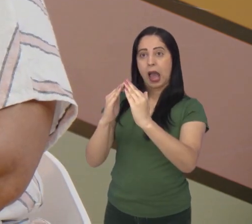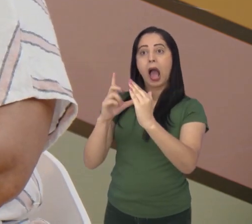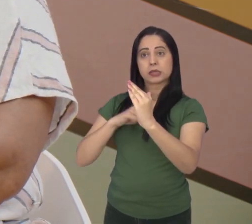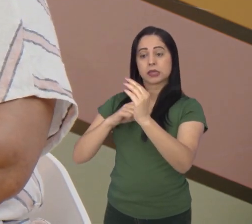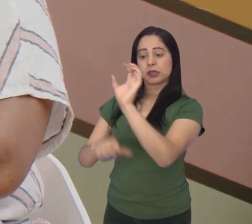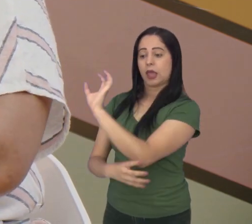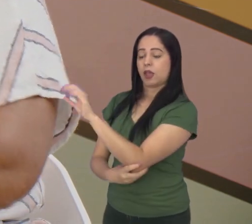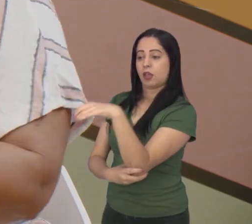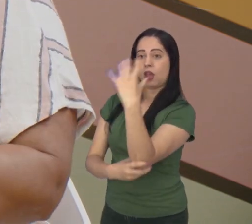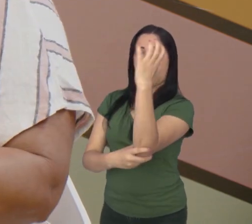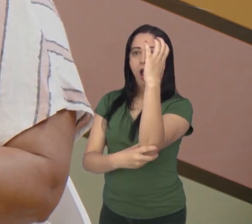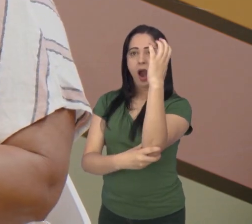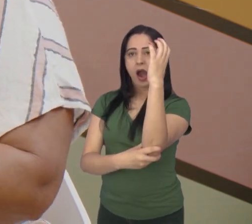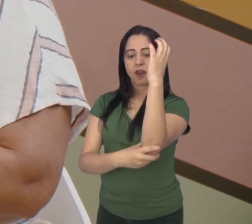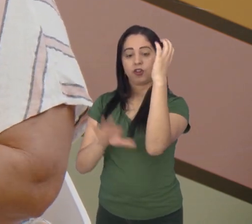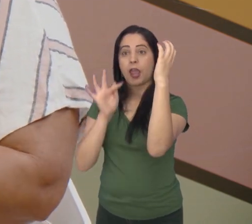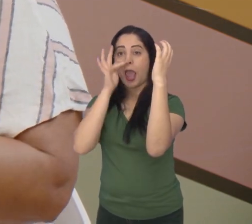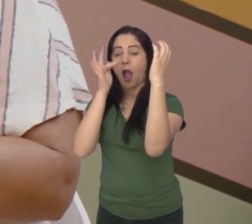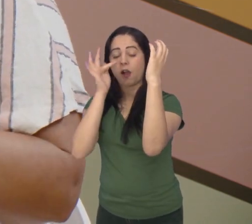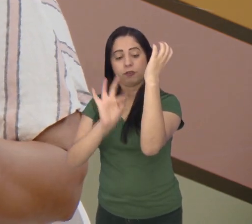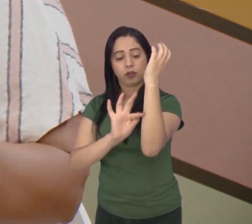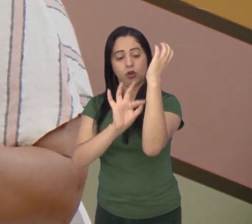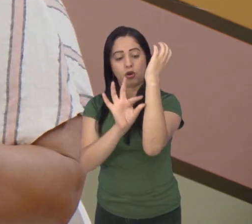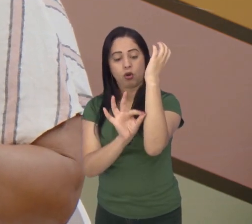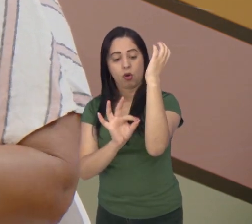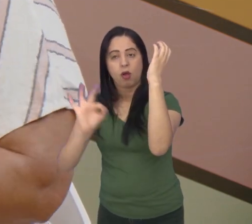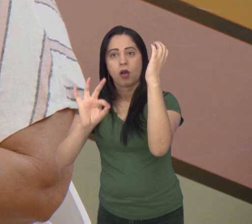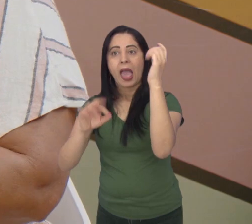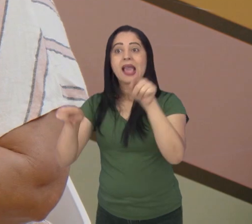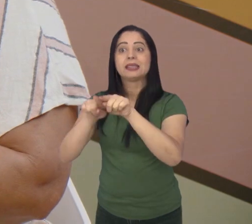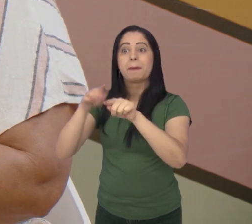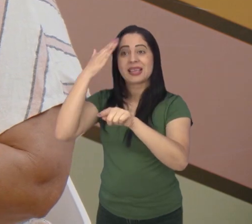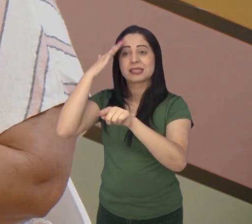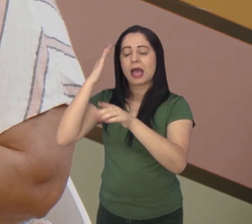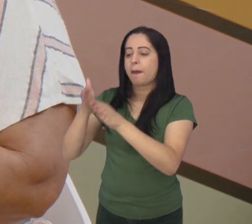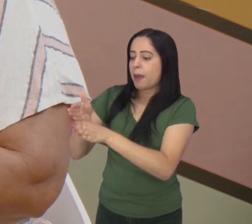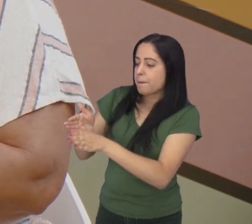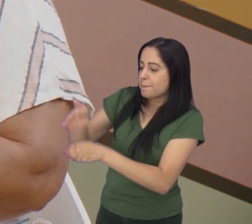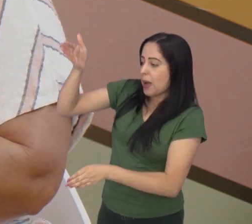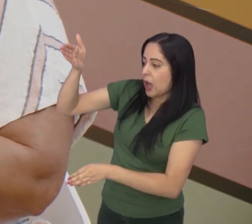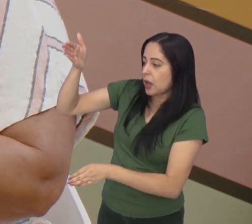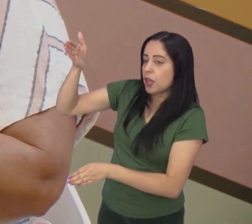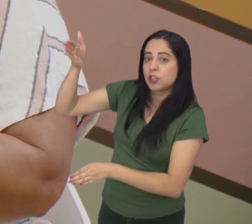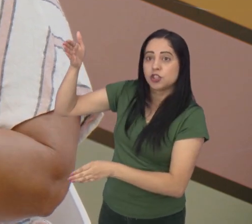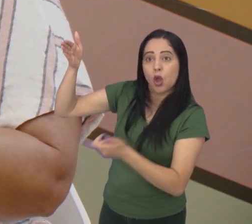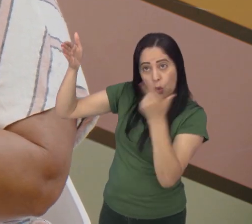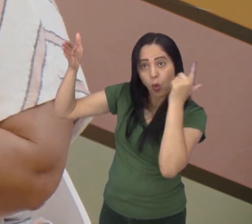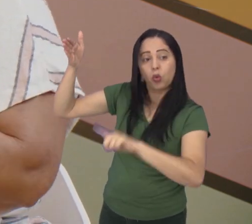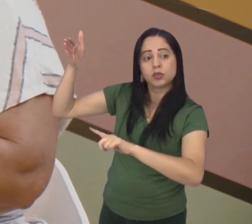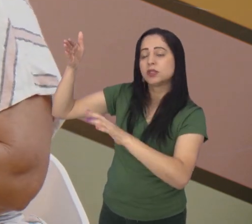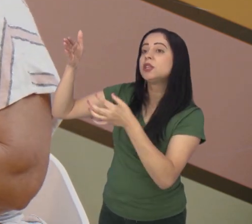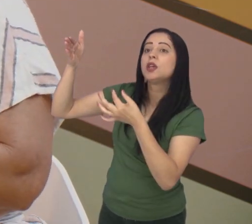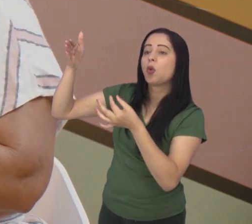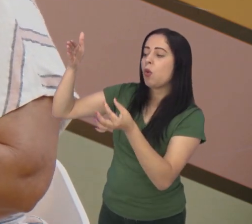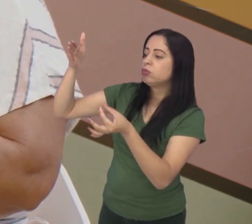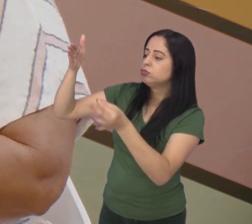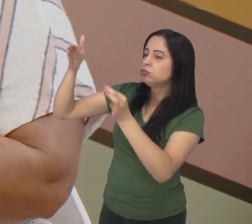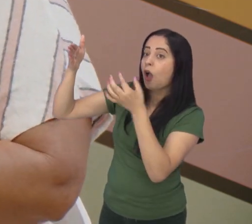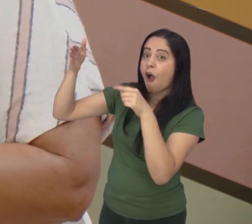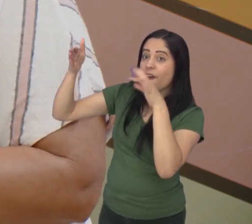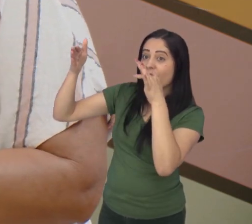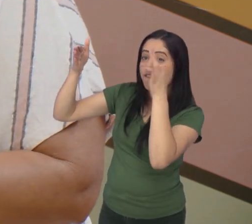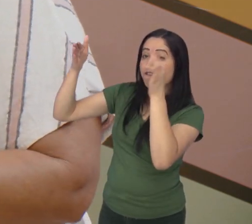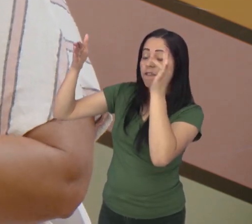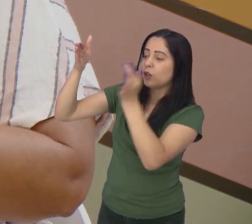direto, sem nada, né? E na parede eu consigo colocar, Na né? parede? Então, assim, os orquidófilos ficam doidos quando a gente fala isso. Mas